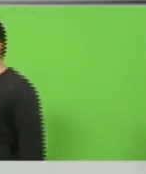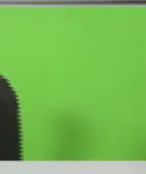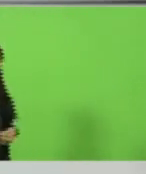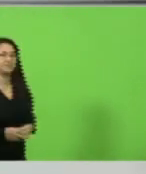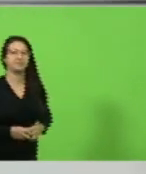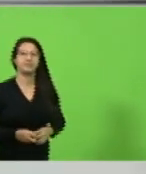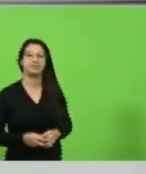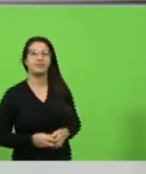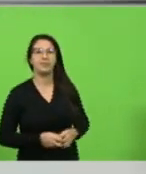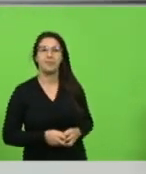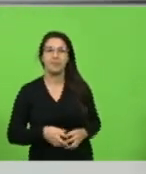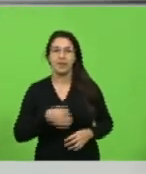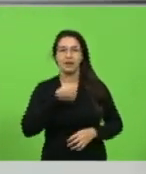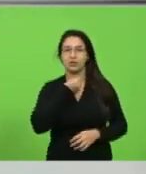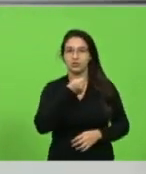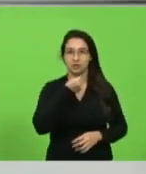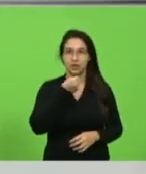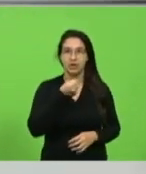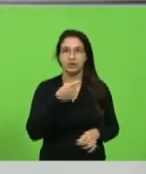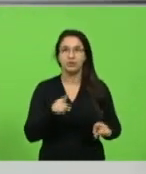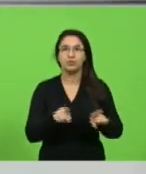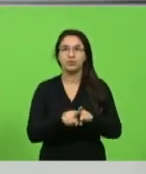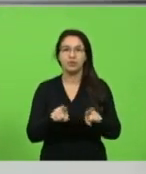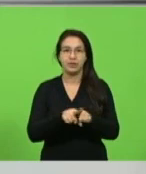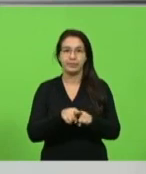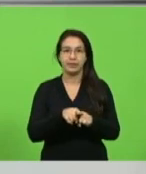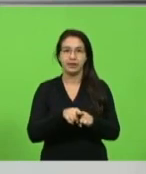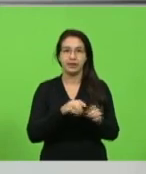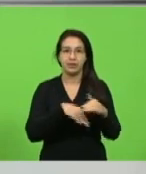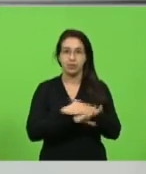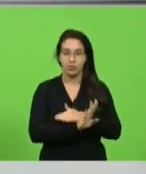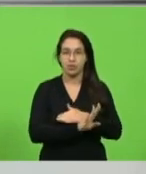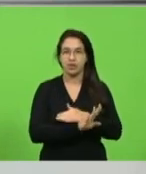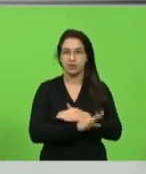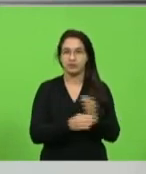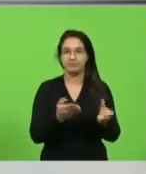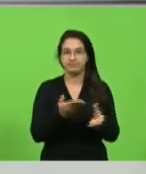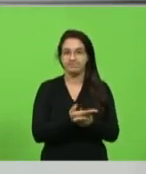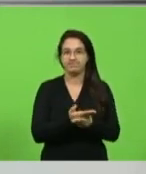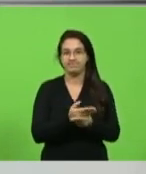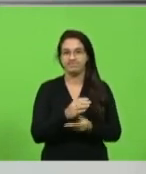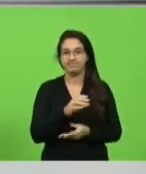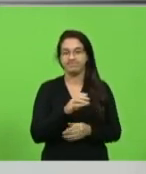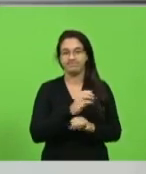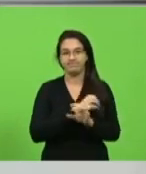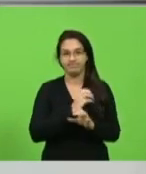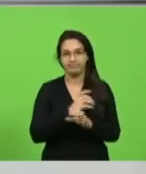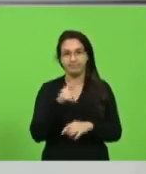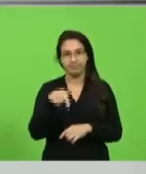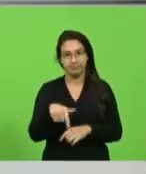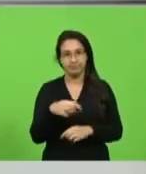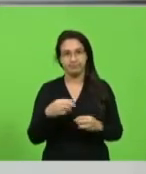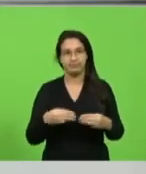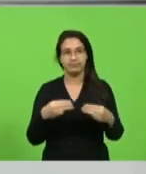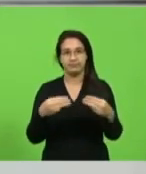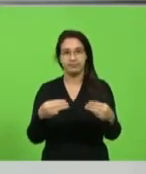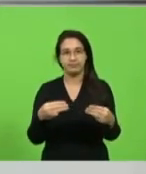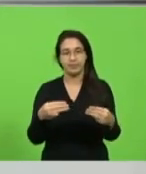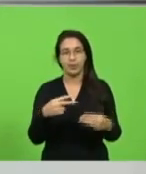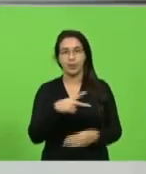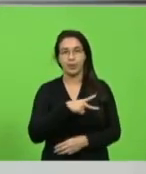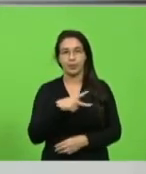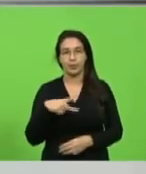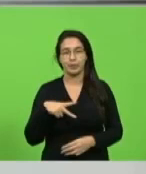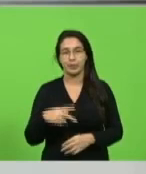e de excertos de promoção de arquivamento parcial do inquérito civil pelo Ministério Público. Houve ainda,